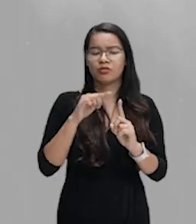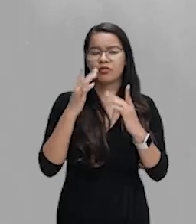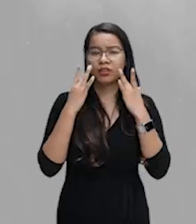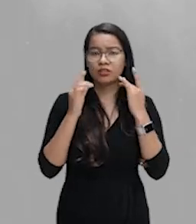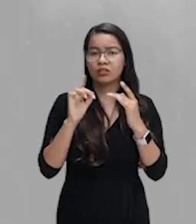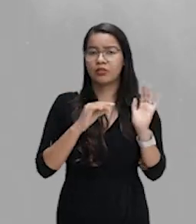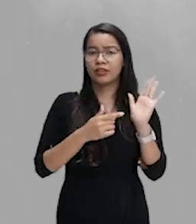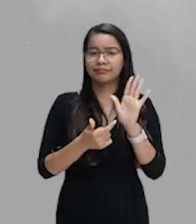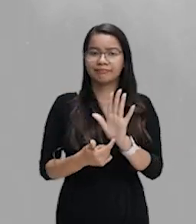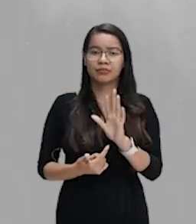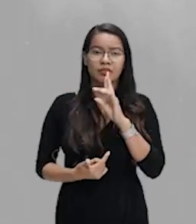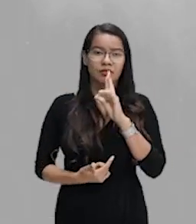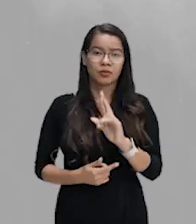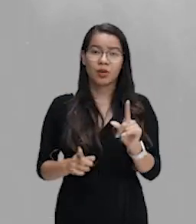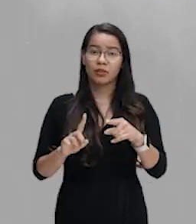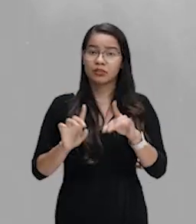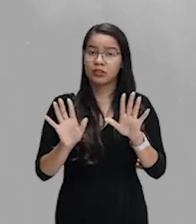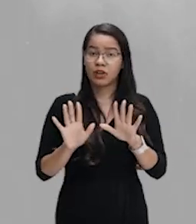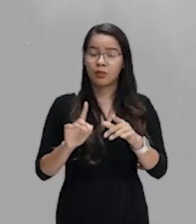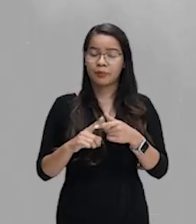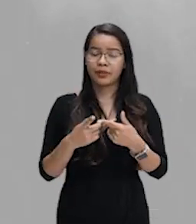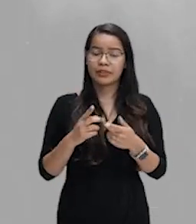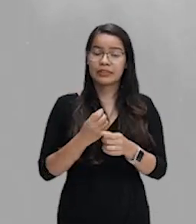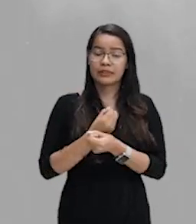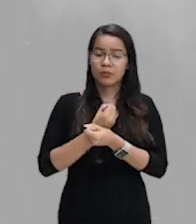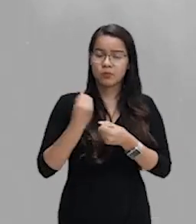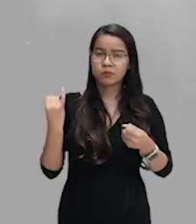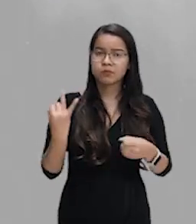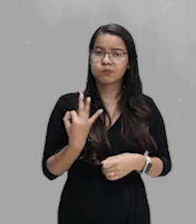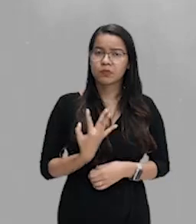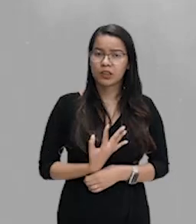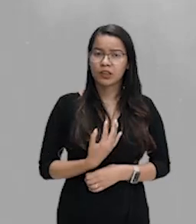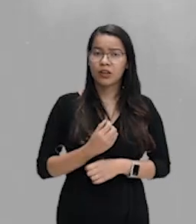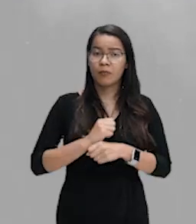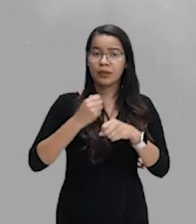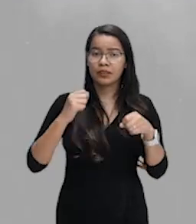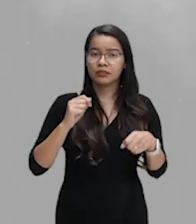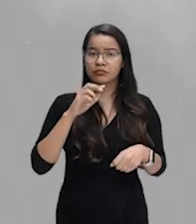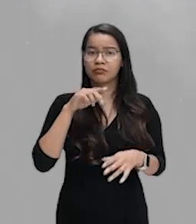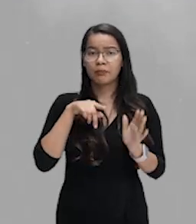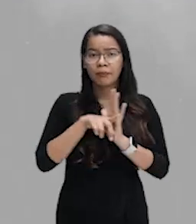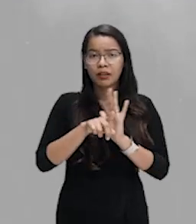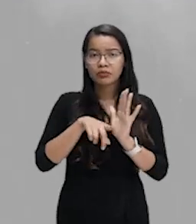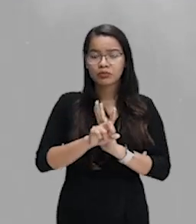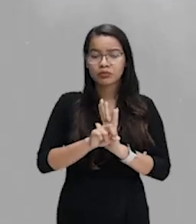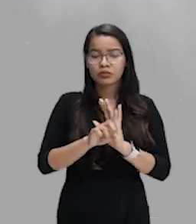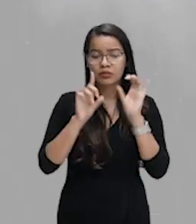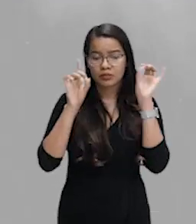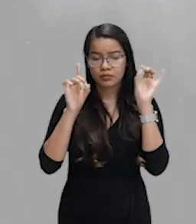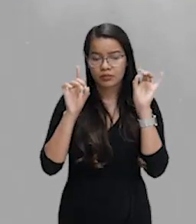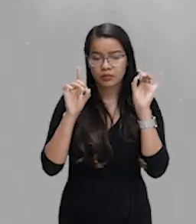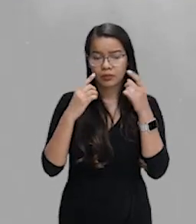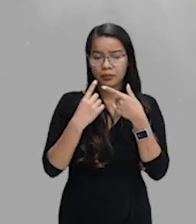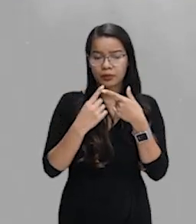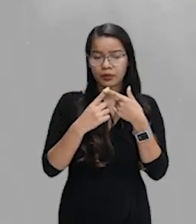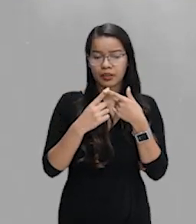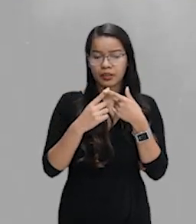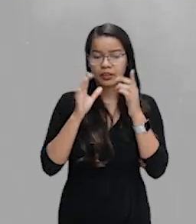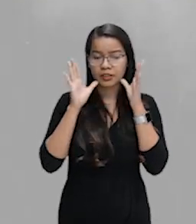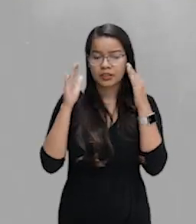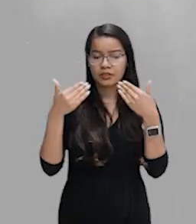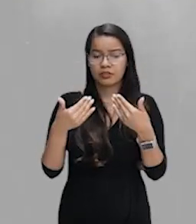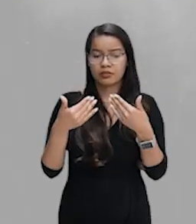aumentar essa quantidade de perguntas. O que, como, porquê e principalmente nas imagens. Atenção a isso,